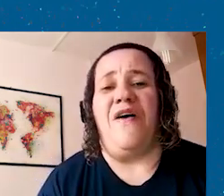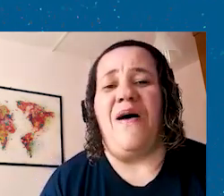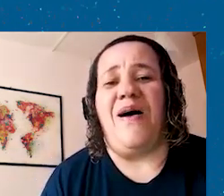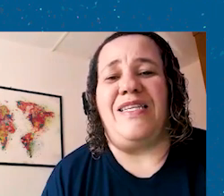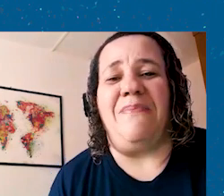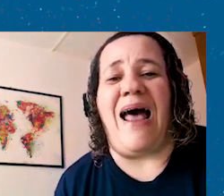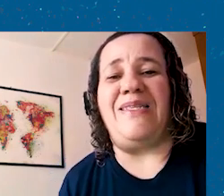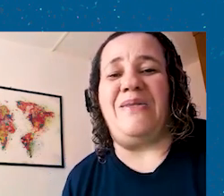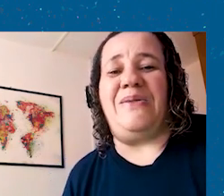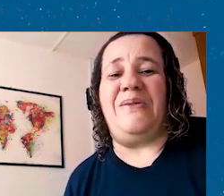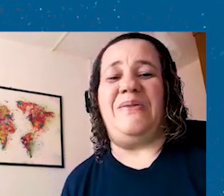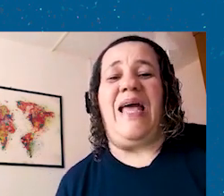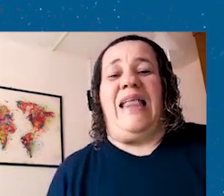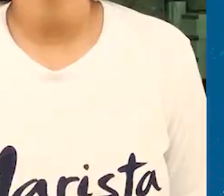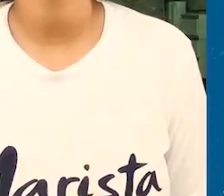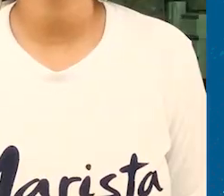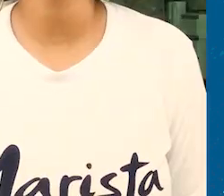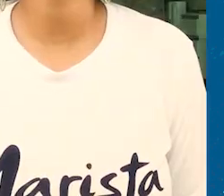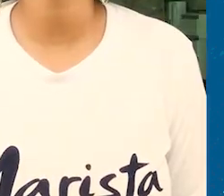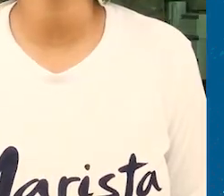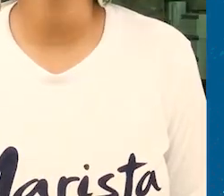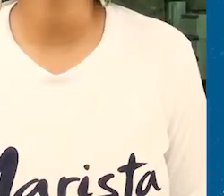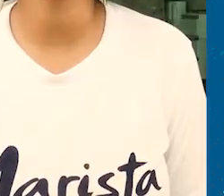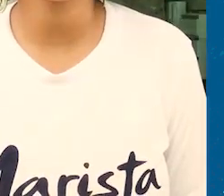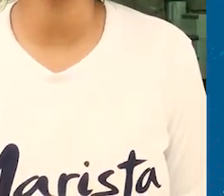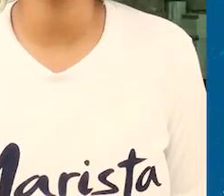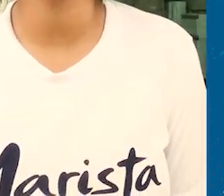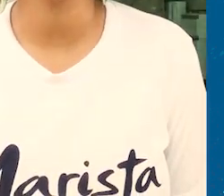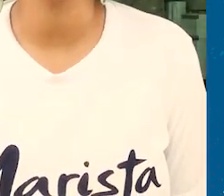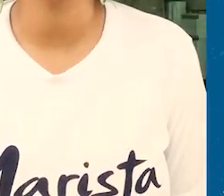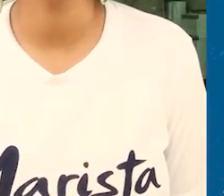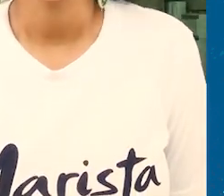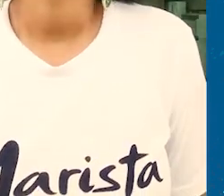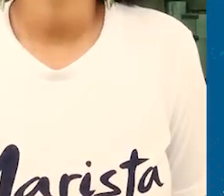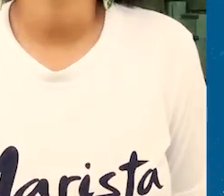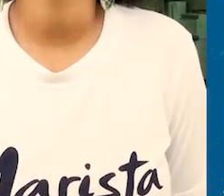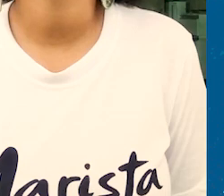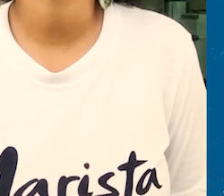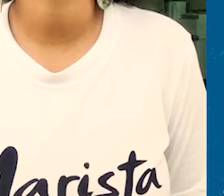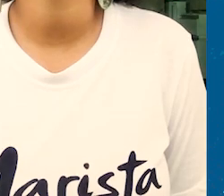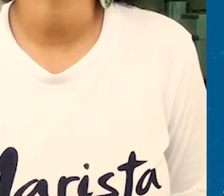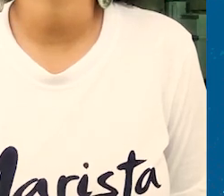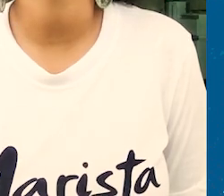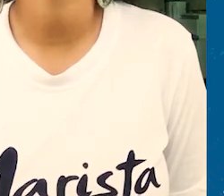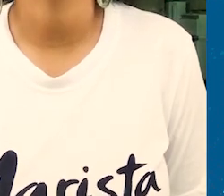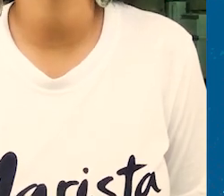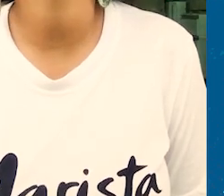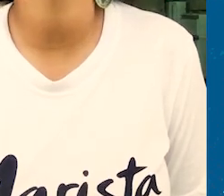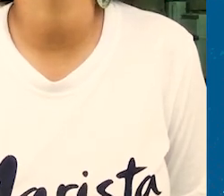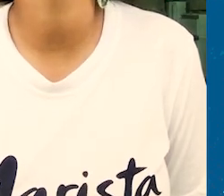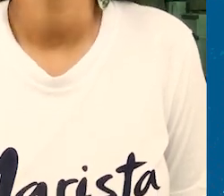Envolveu num forte abraço, dedicou todo carinho, firmou em terra os